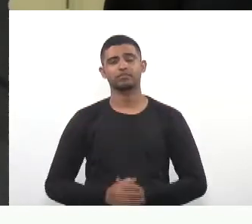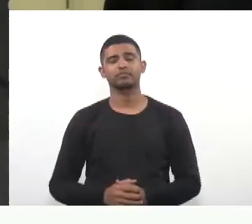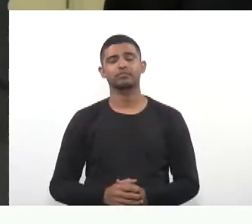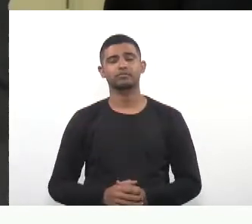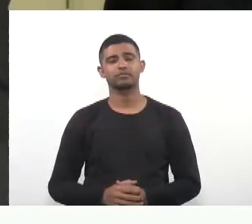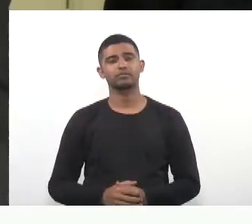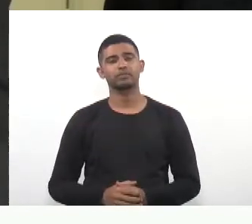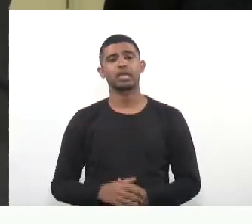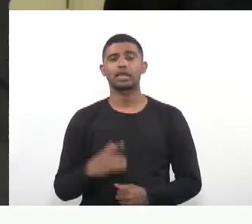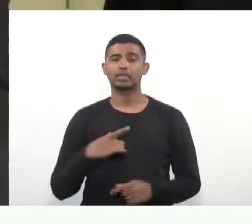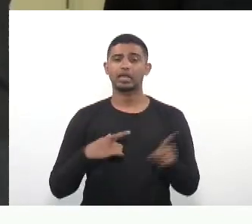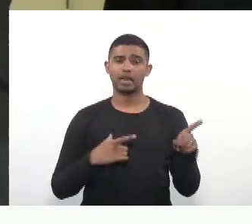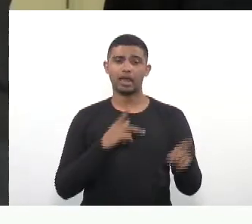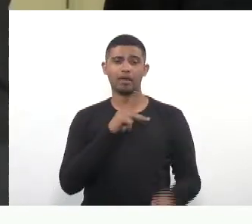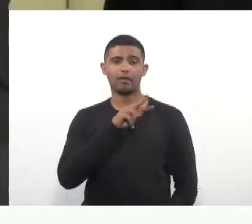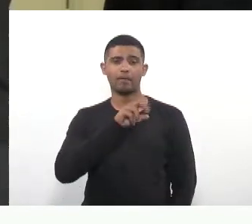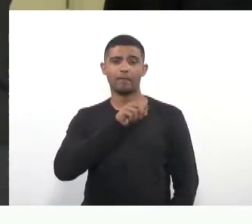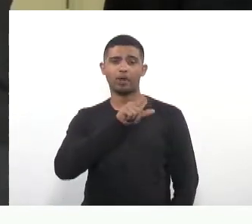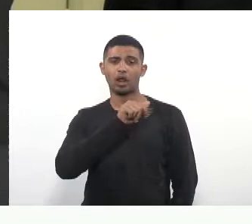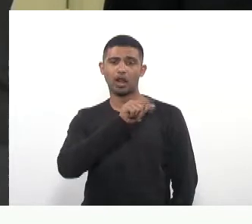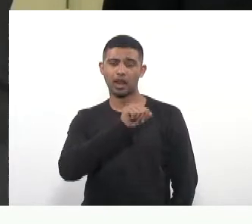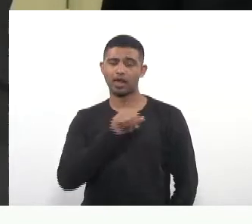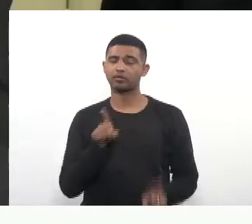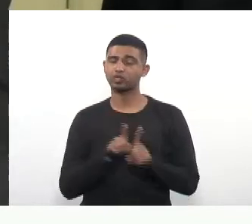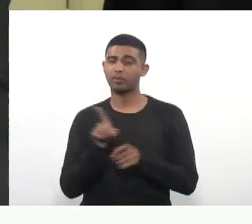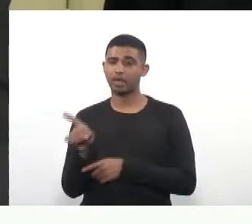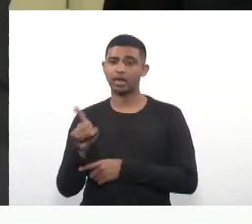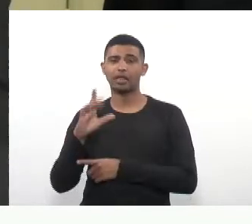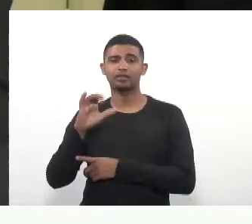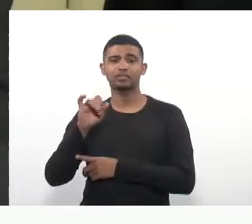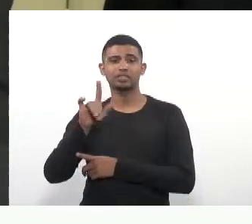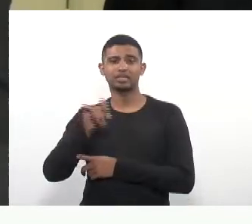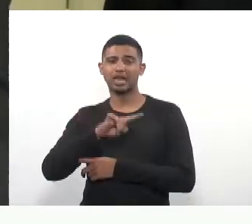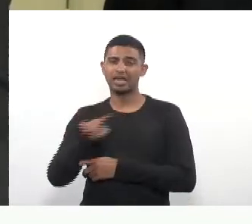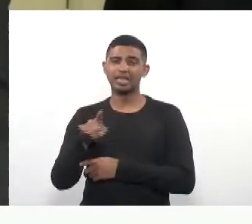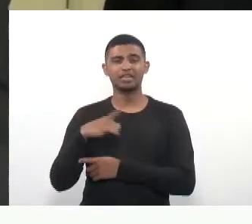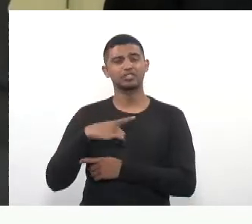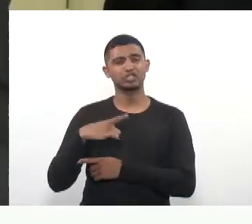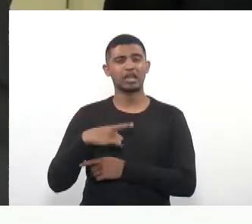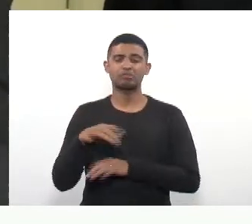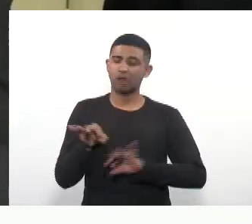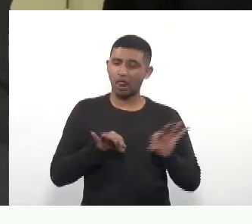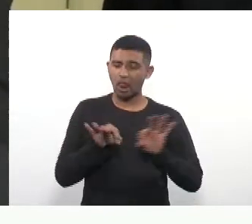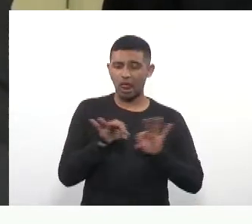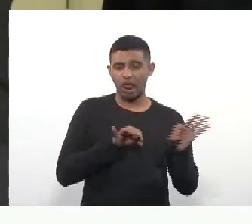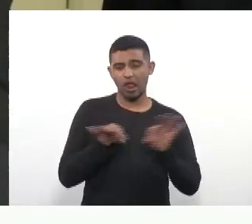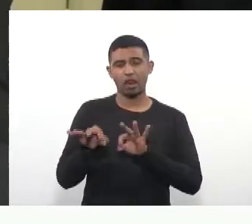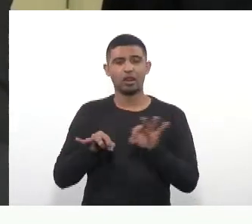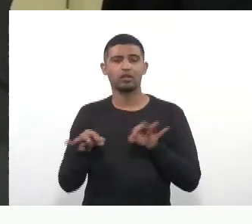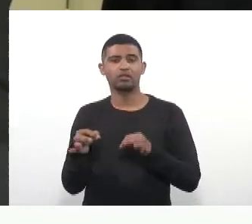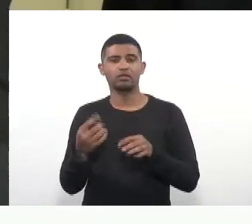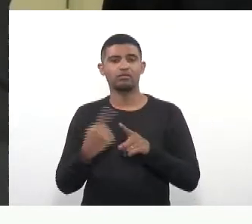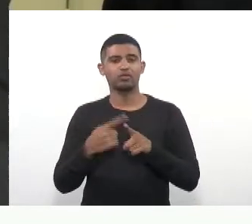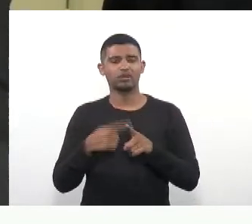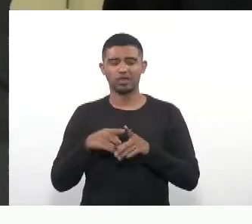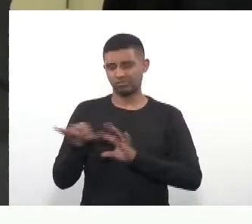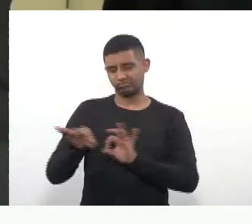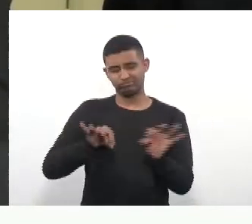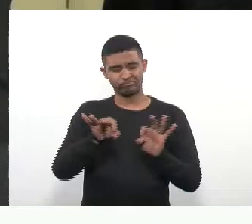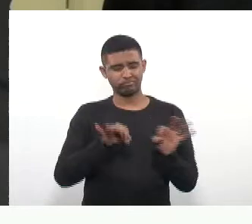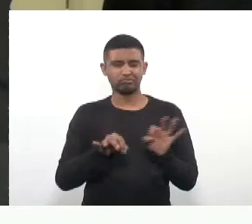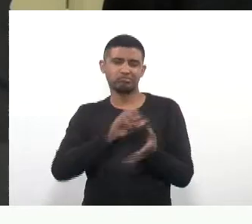tanto Prolagos como Águas de Tunaíba e SEDAI estão no meio de tramitação de processos. Por quê? Porque são processos que